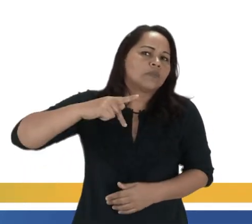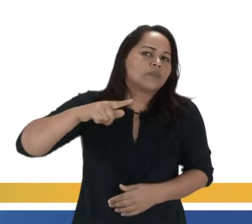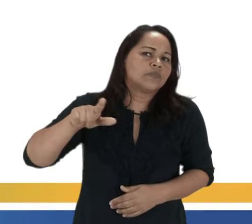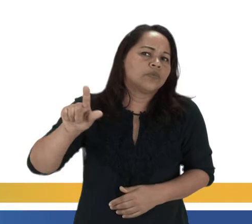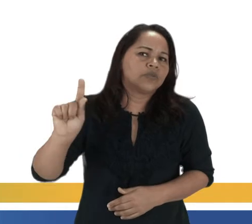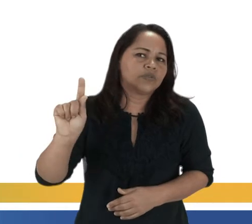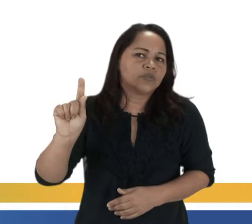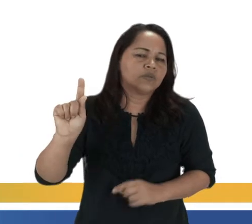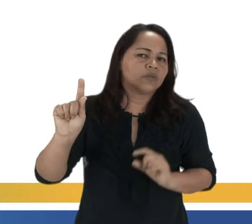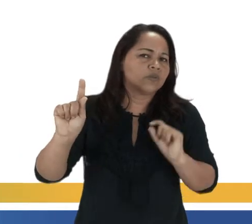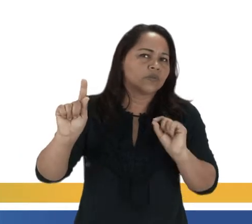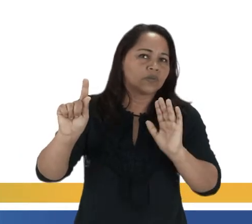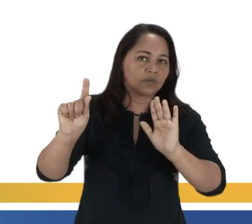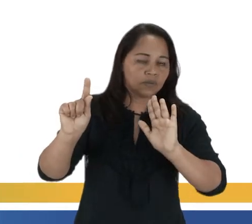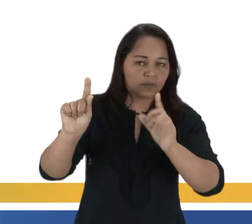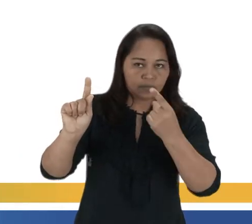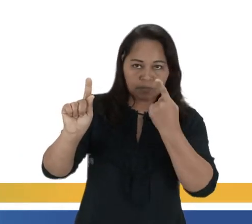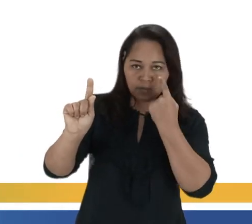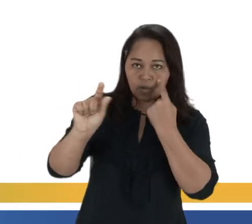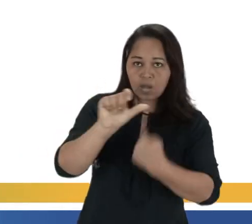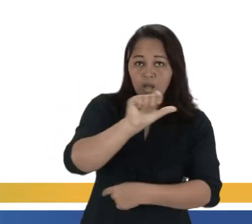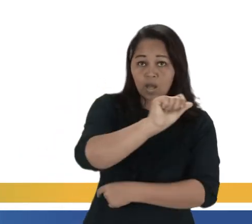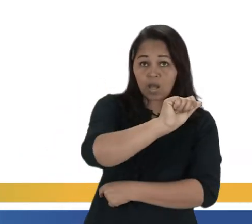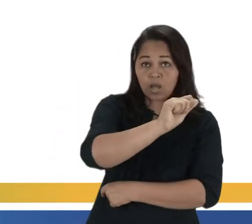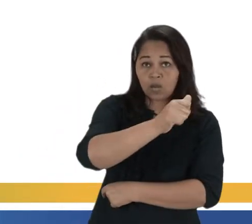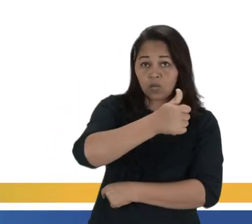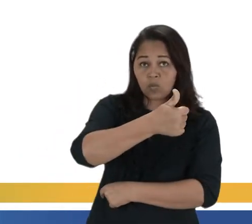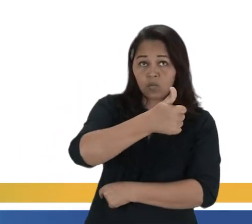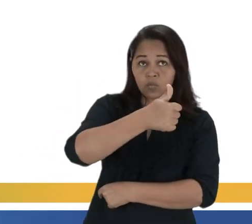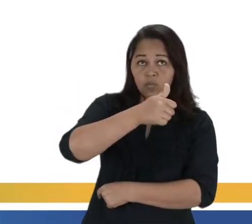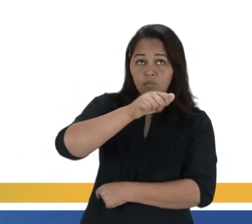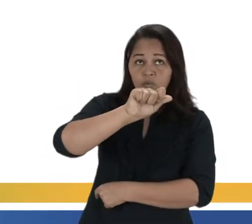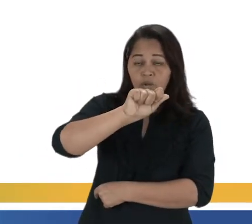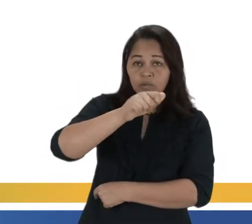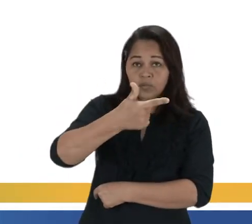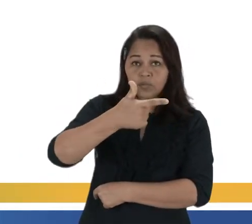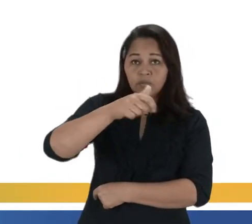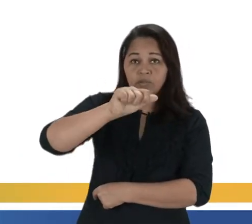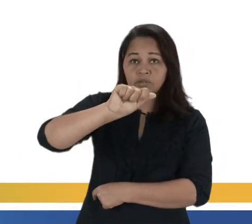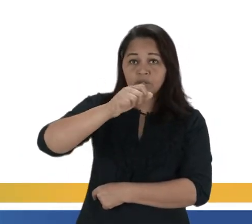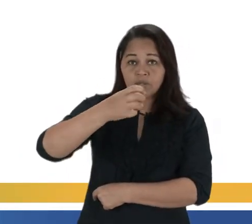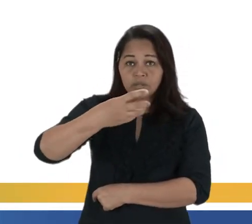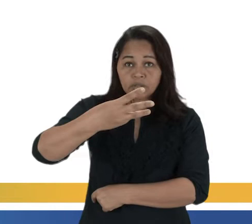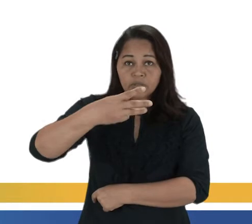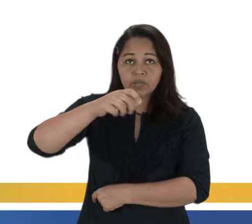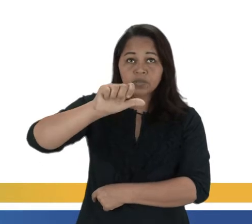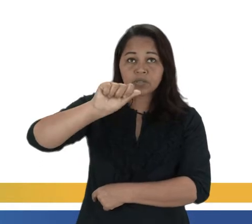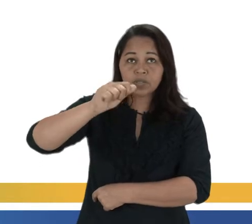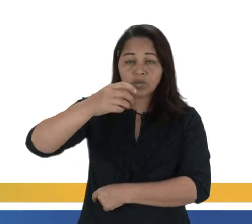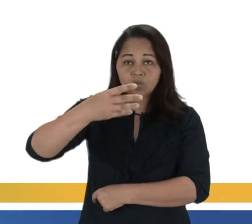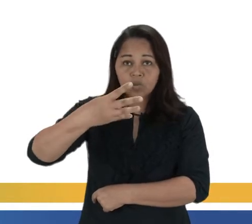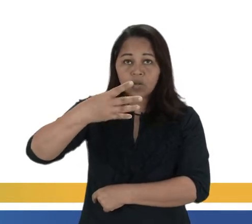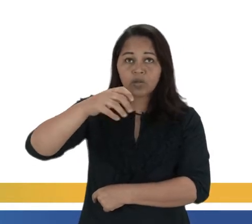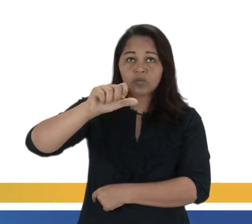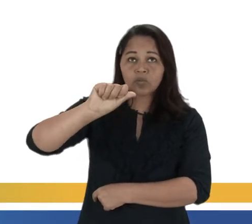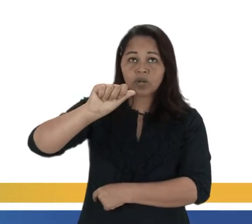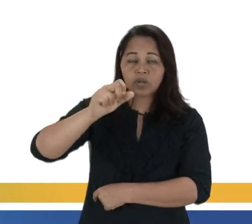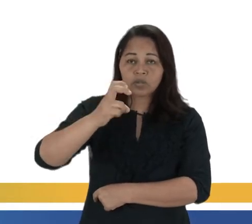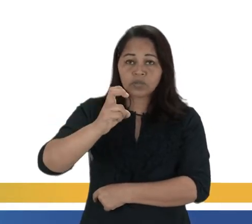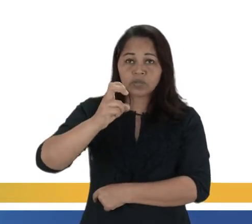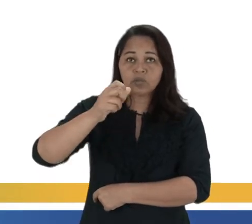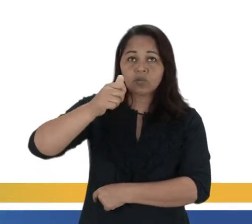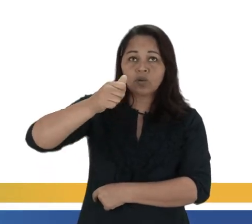geométrica são os números que compõem essa sequência. Por exemplo, dado uma sequência